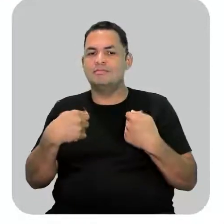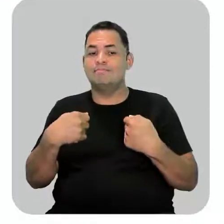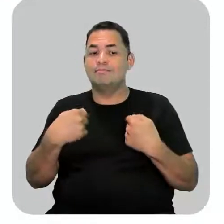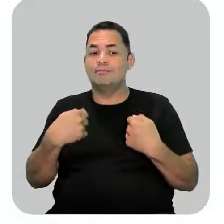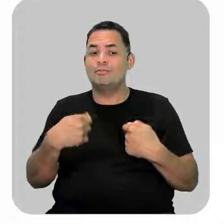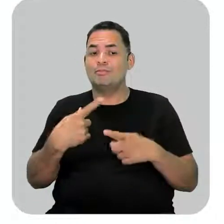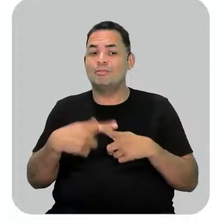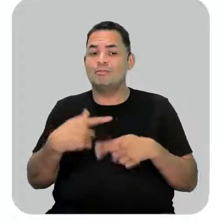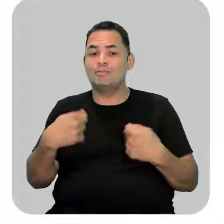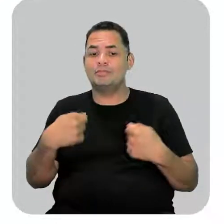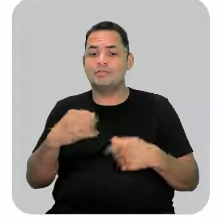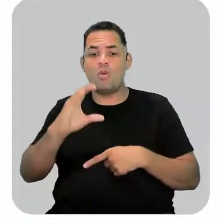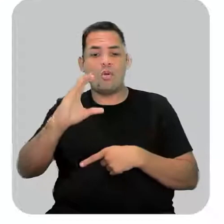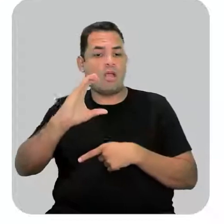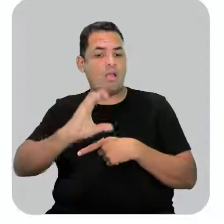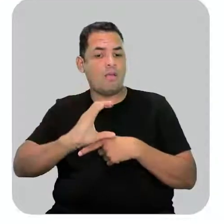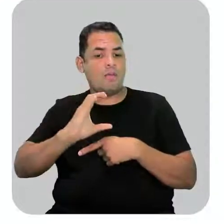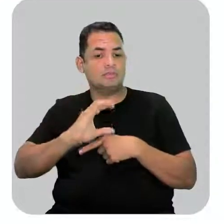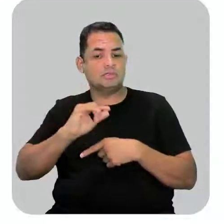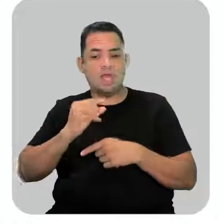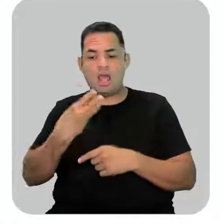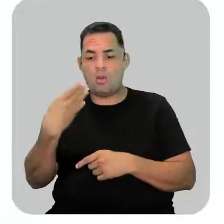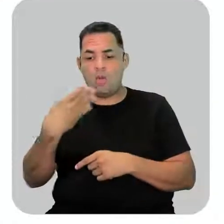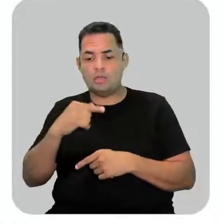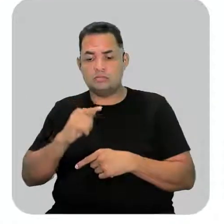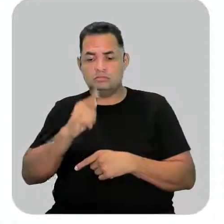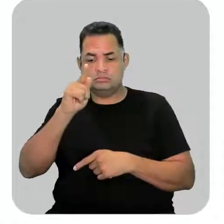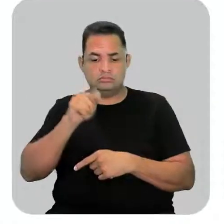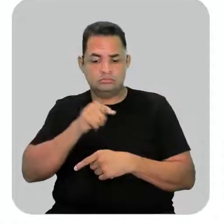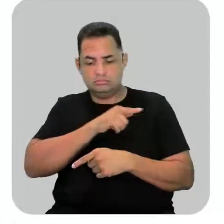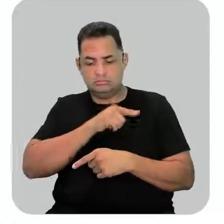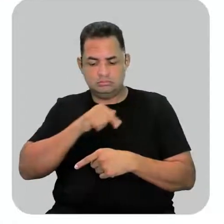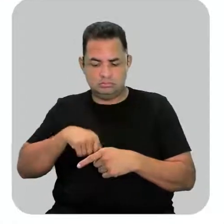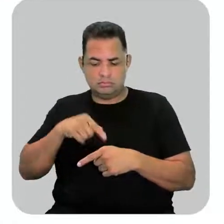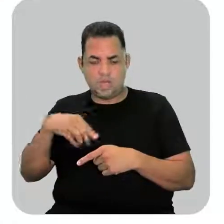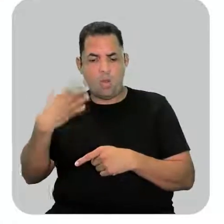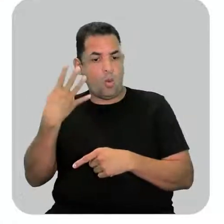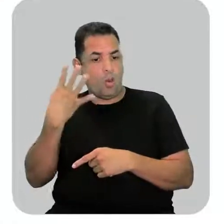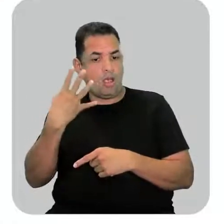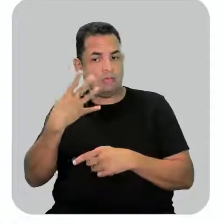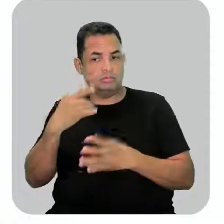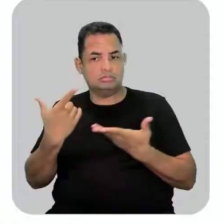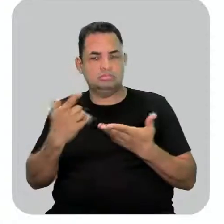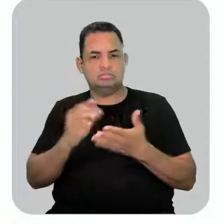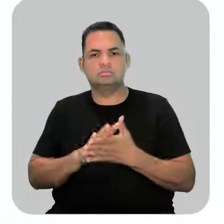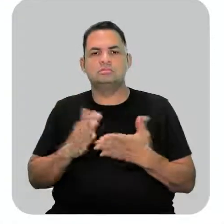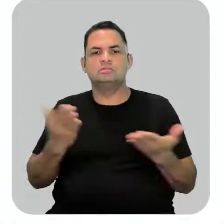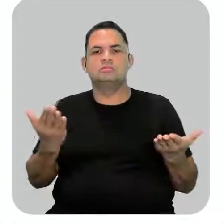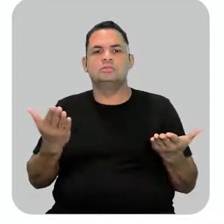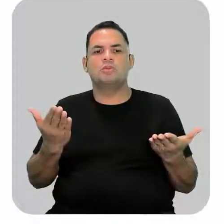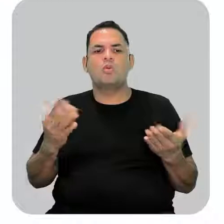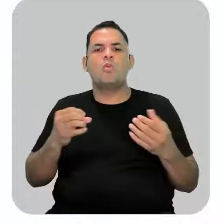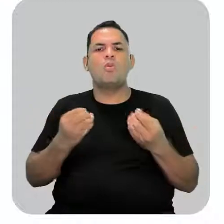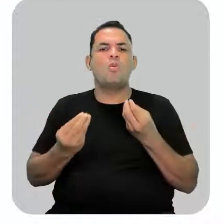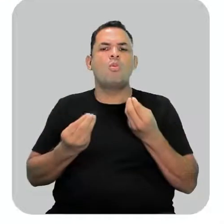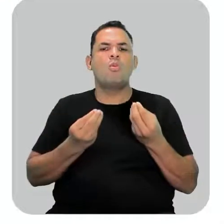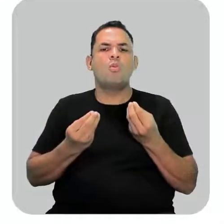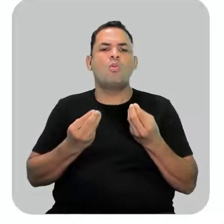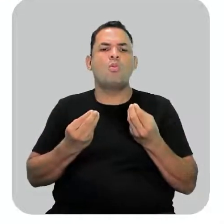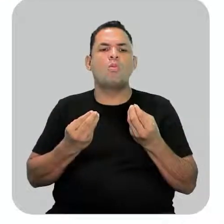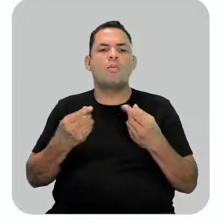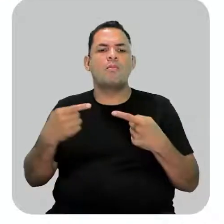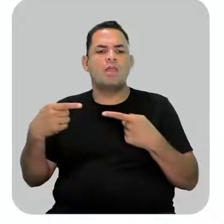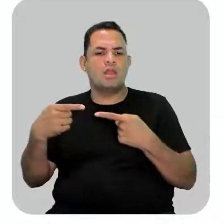outros átomos de carbono. Se ele estiver ligado a 4 outros átomos de carbono, como que ele vai se